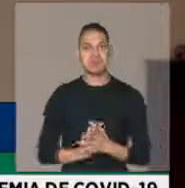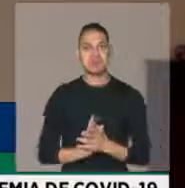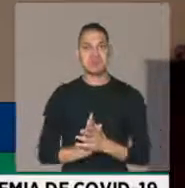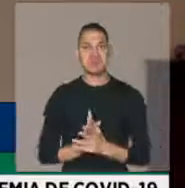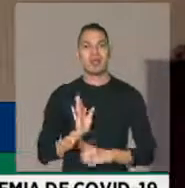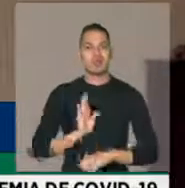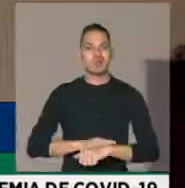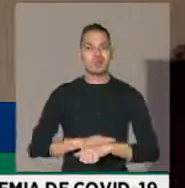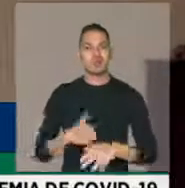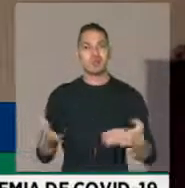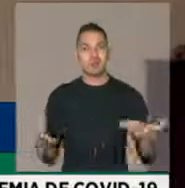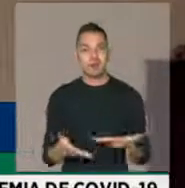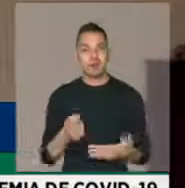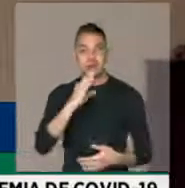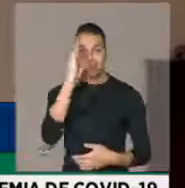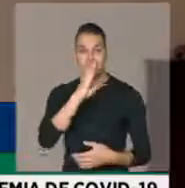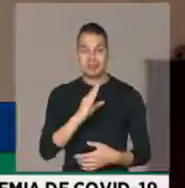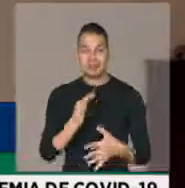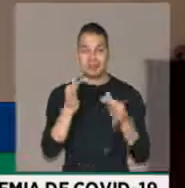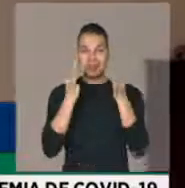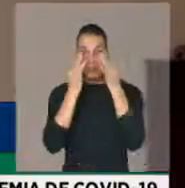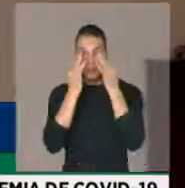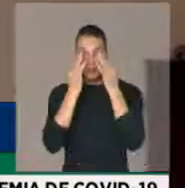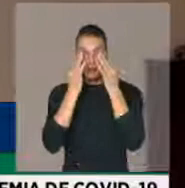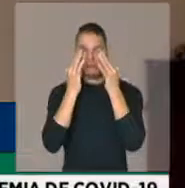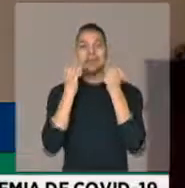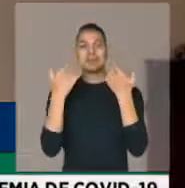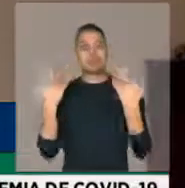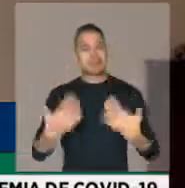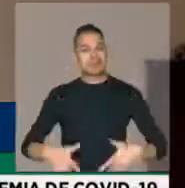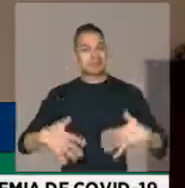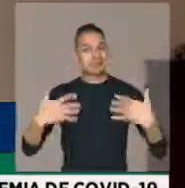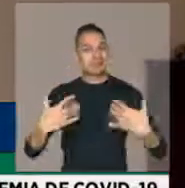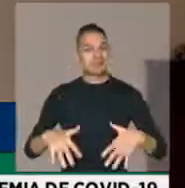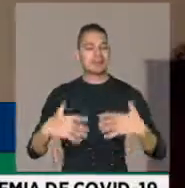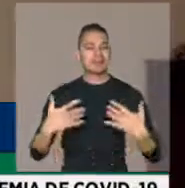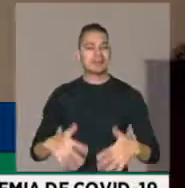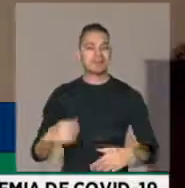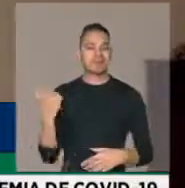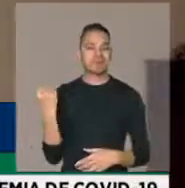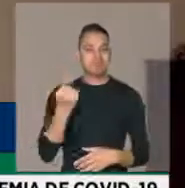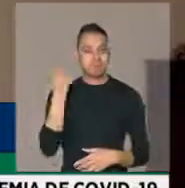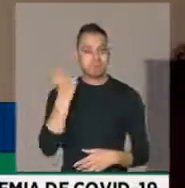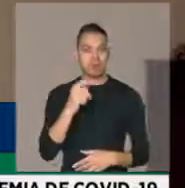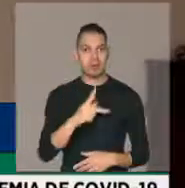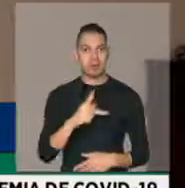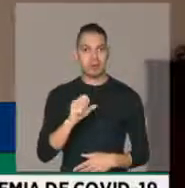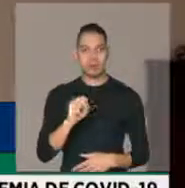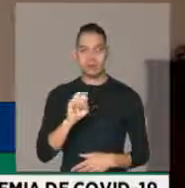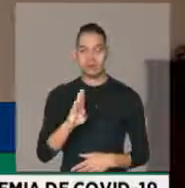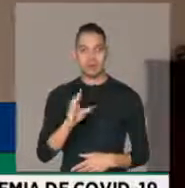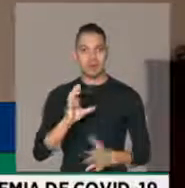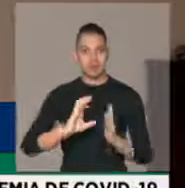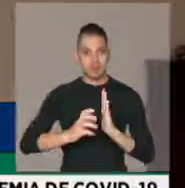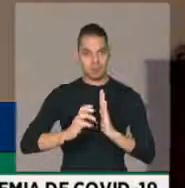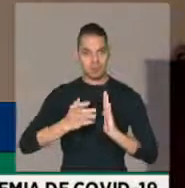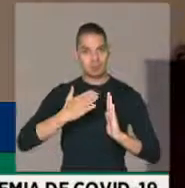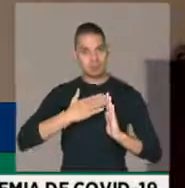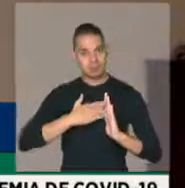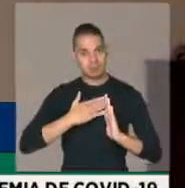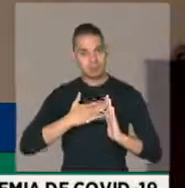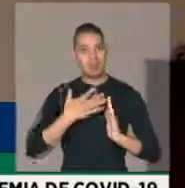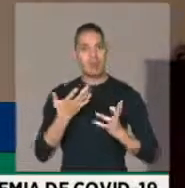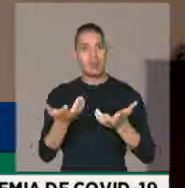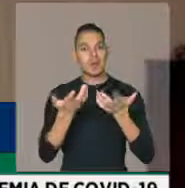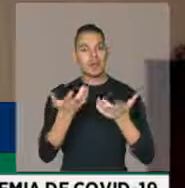fato, que o Brasil vive é um momento muito grave. O PSB, nosso partido, tem